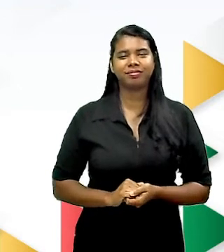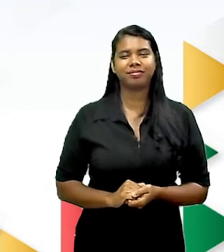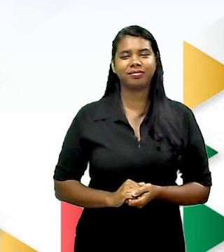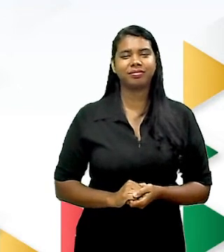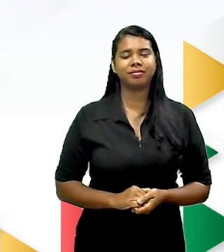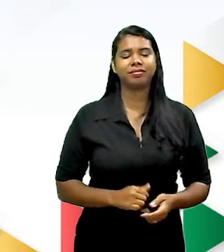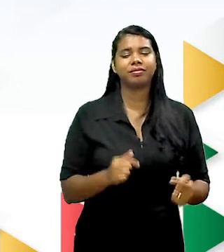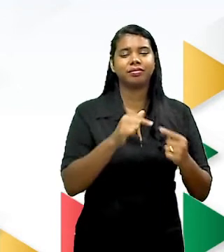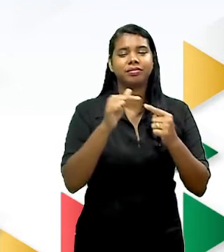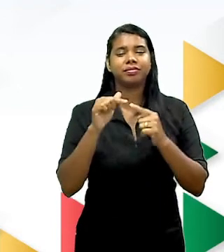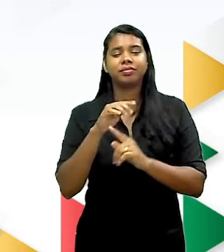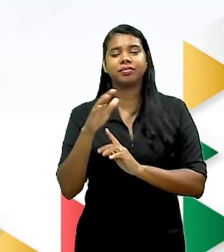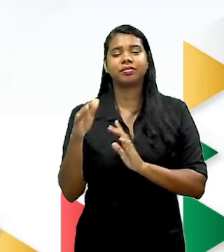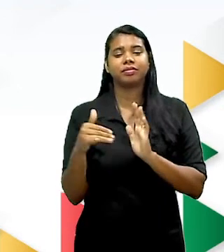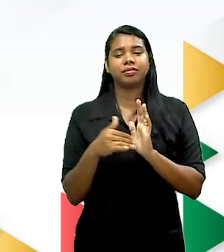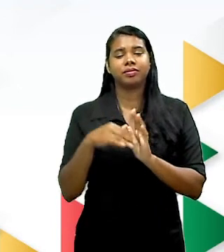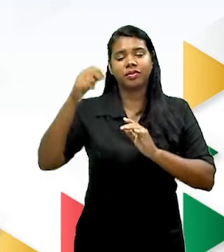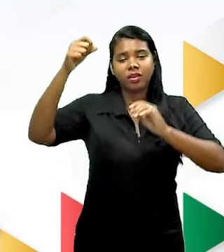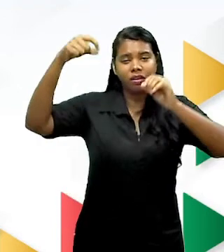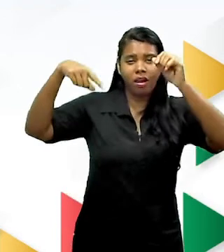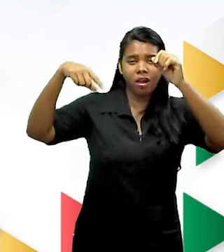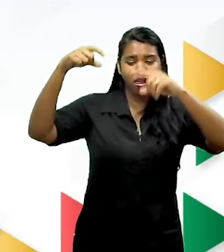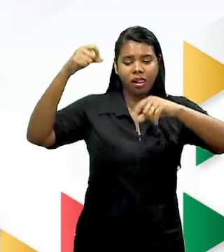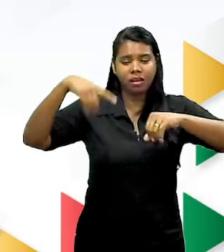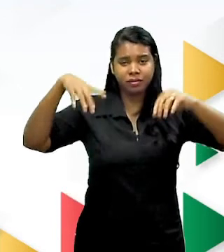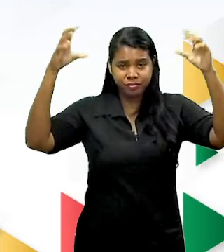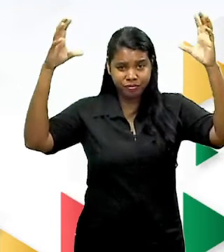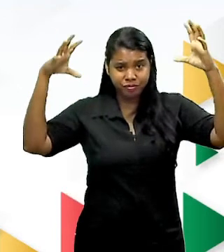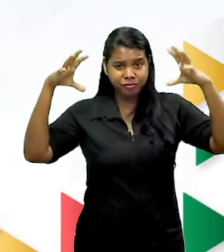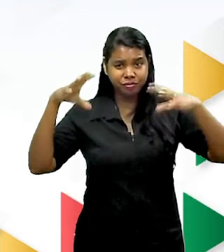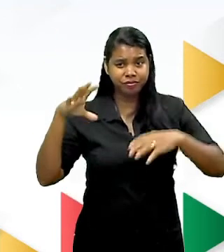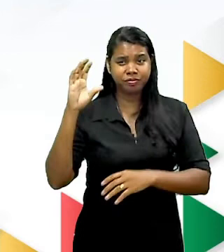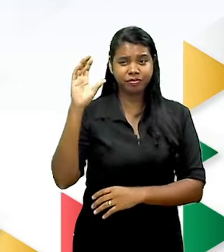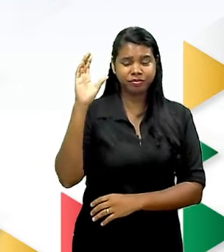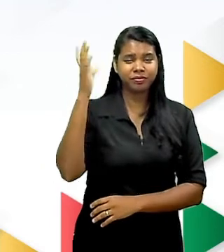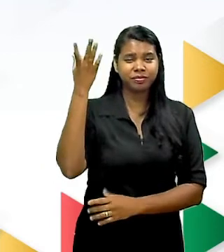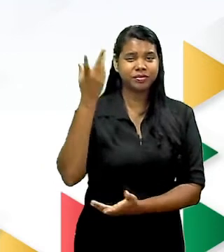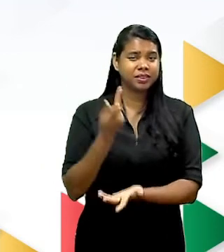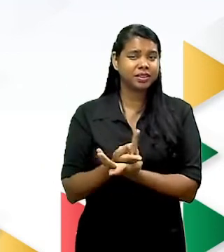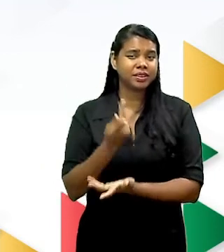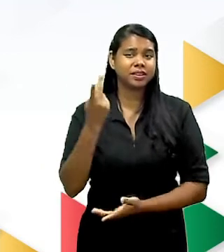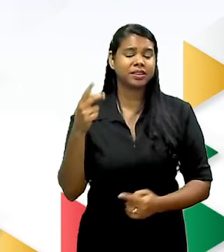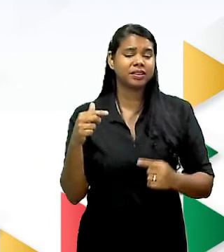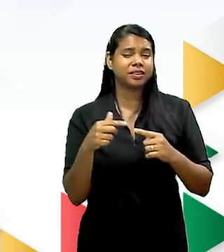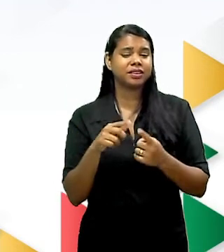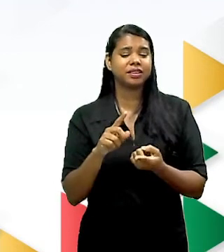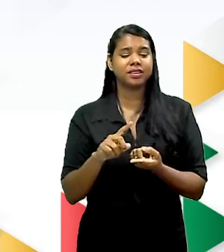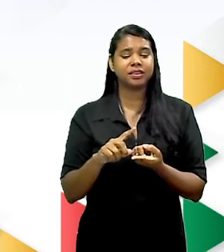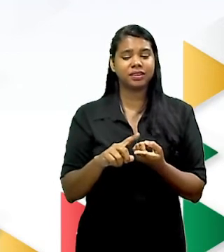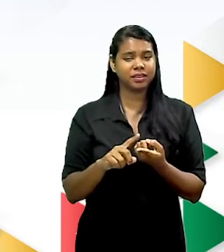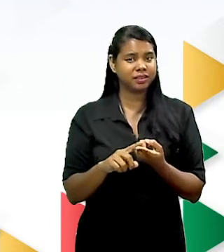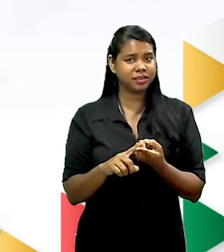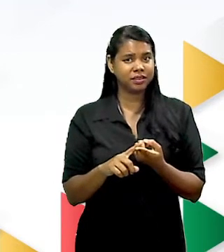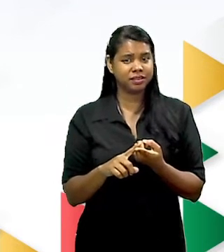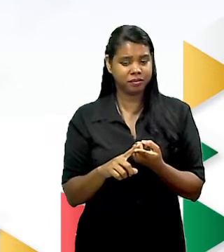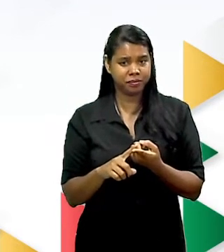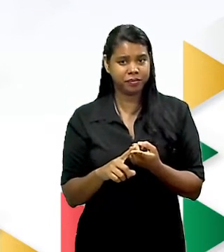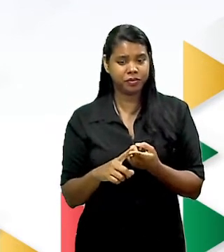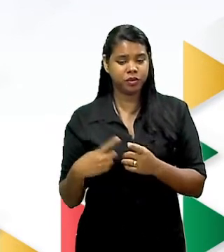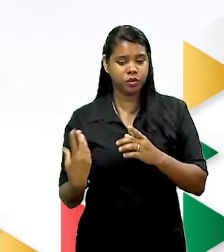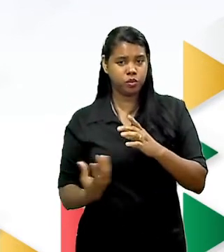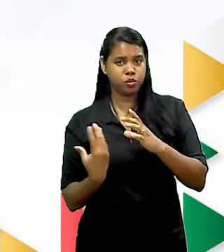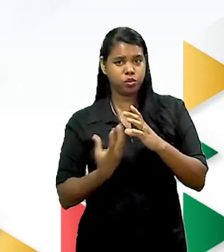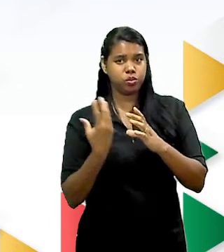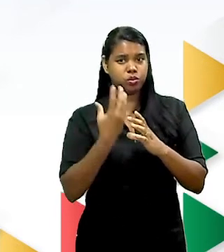a formação de uma gota de chuva é um fenômeno natural, da mesma forma que um furacão.